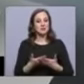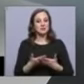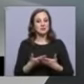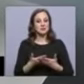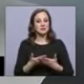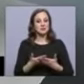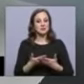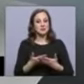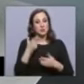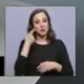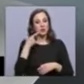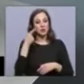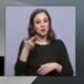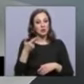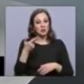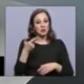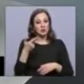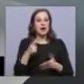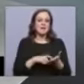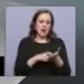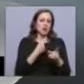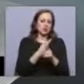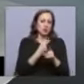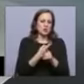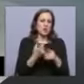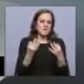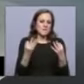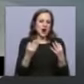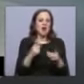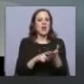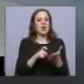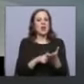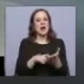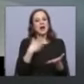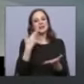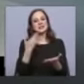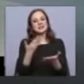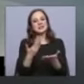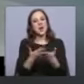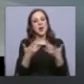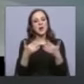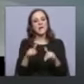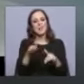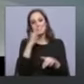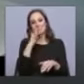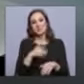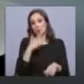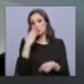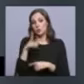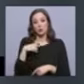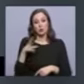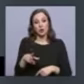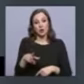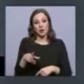turismo ainda faltam algumas coisas para chegar a um nível da opep muito perto do porto